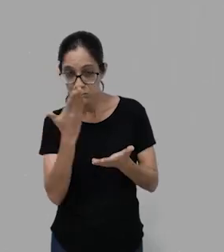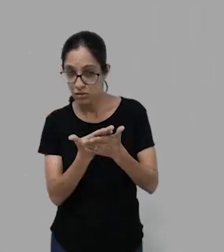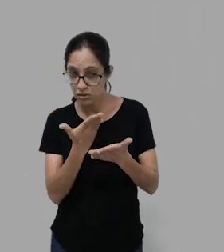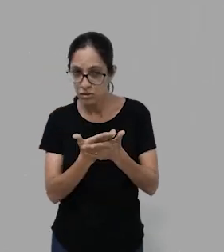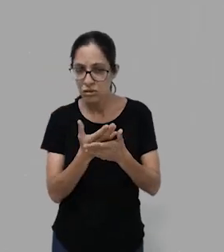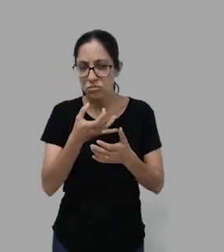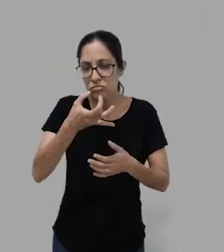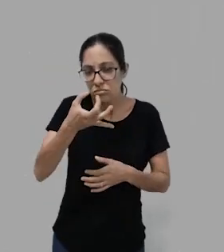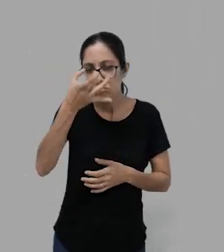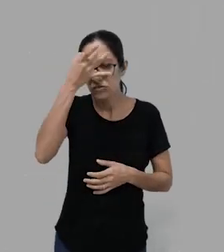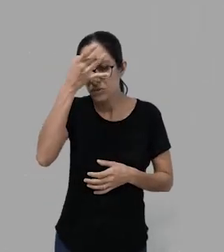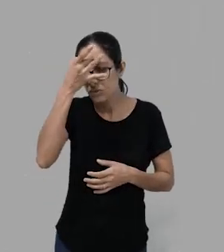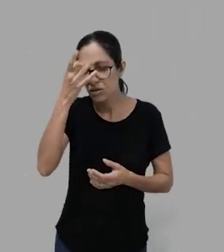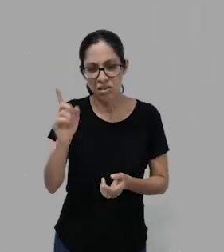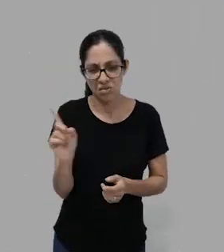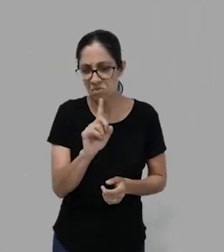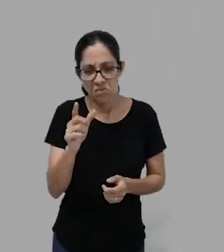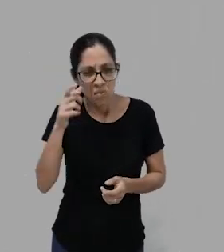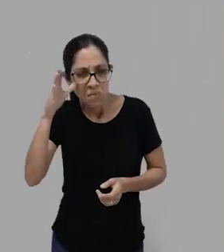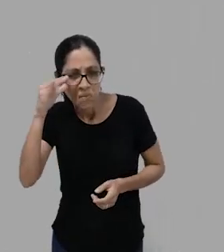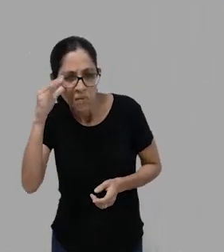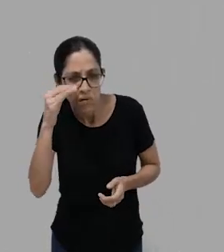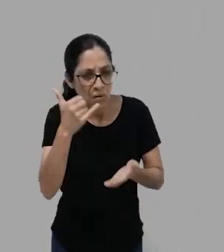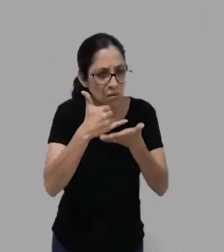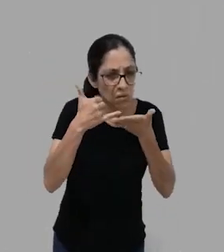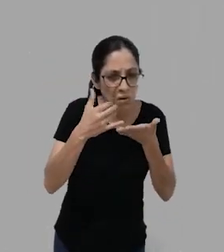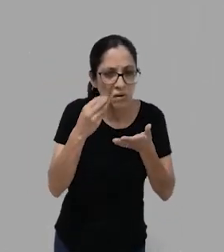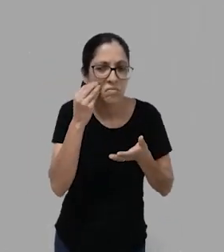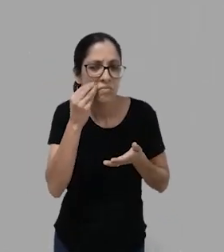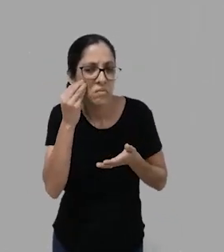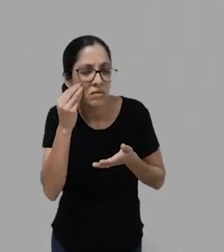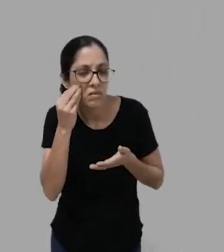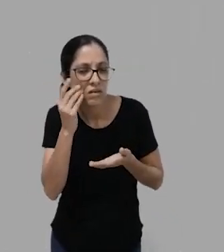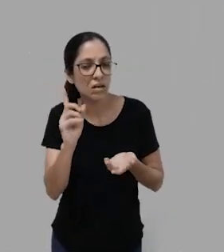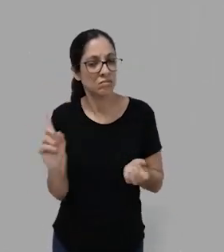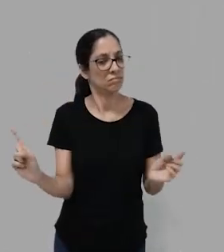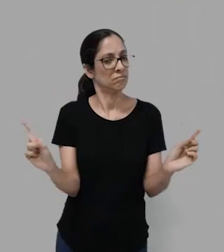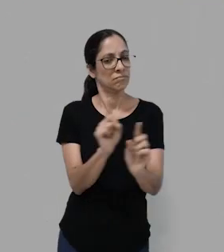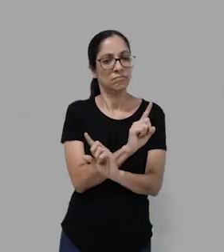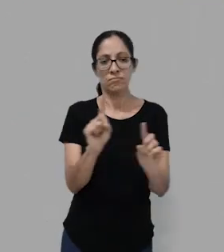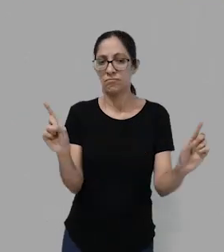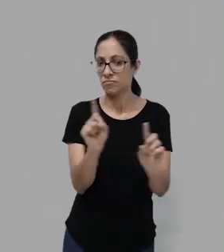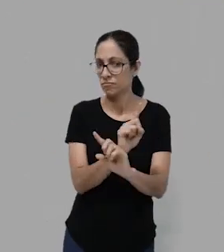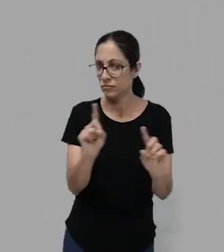se conscientizado, não caiam nessa de curiosidade, de experimentar, de ter que fazer para